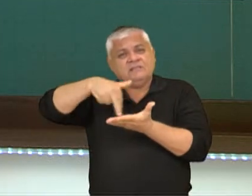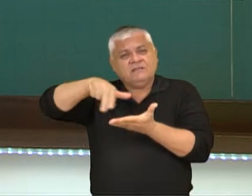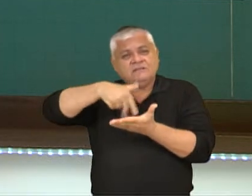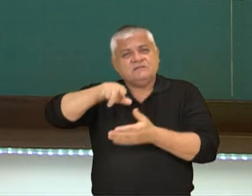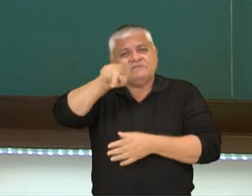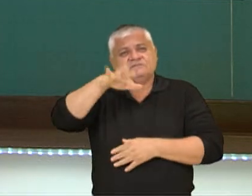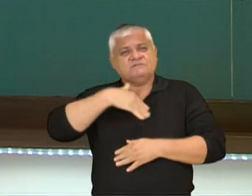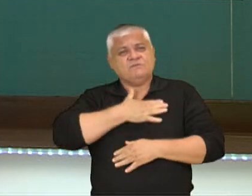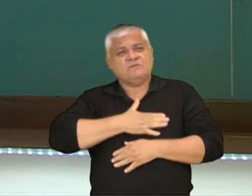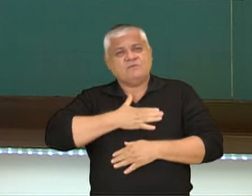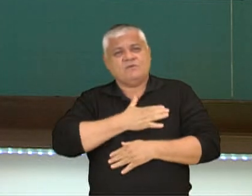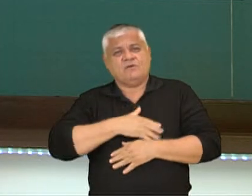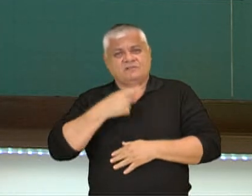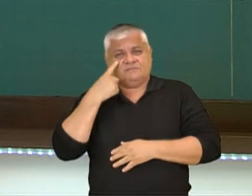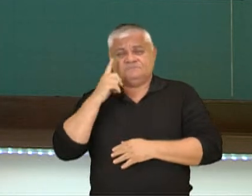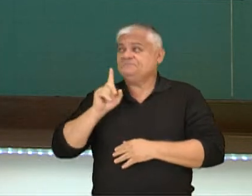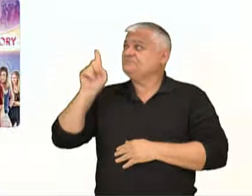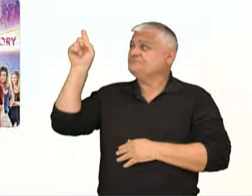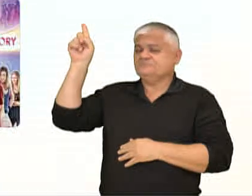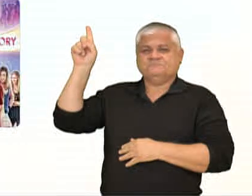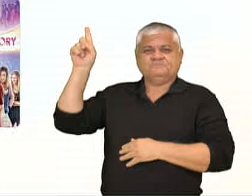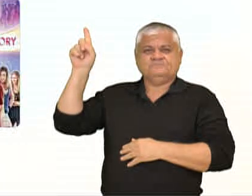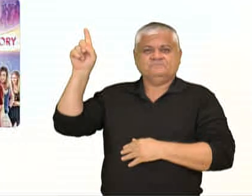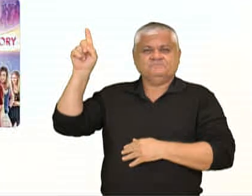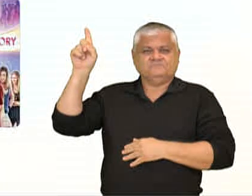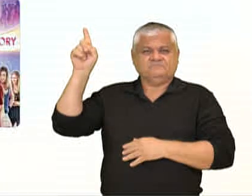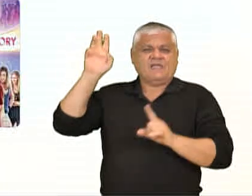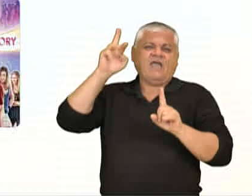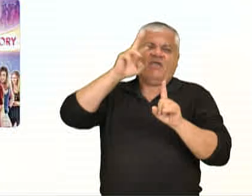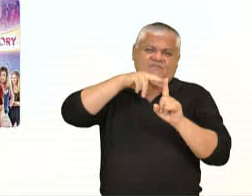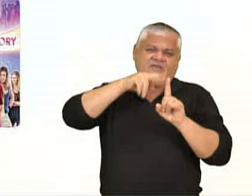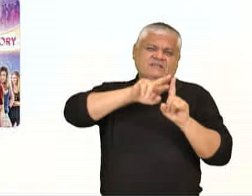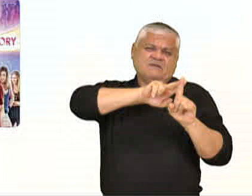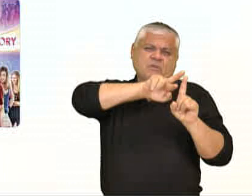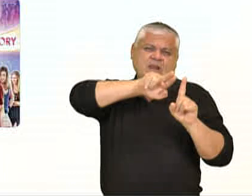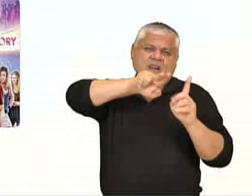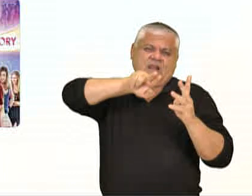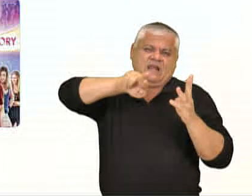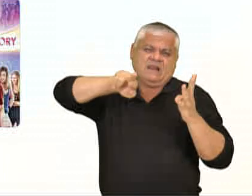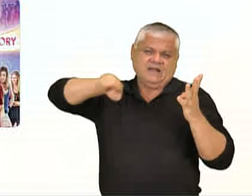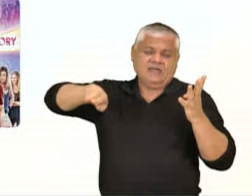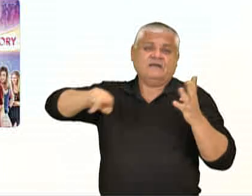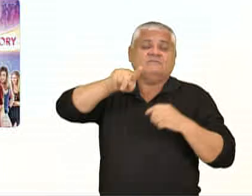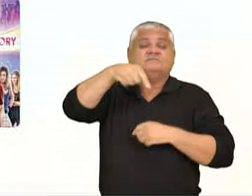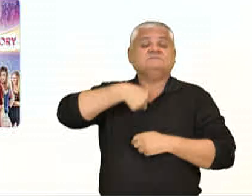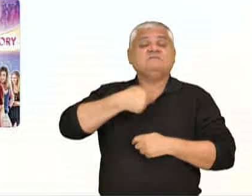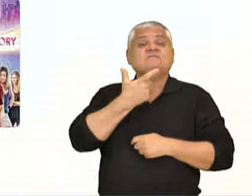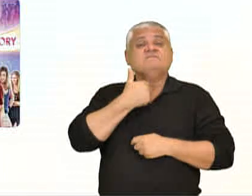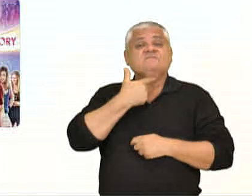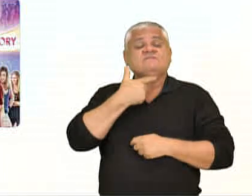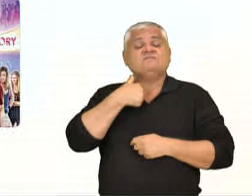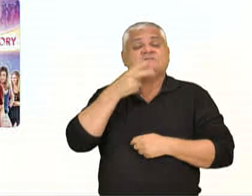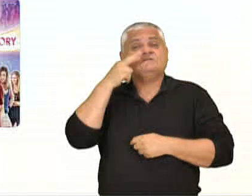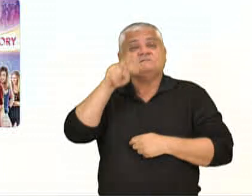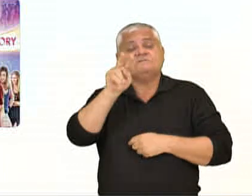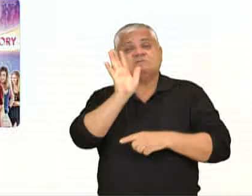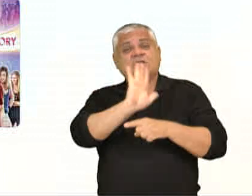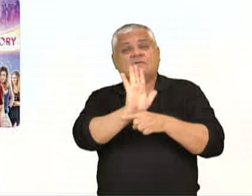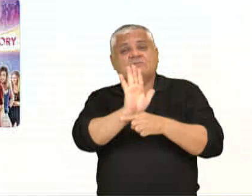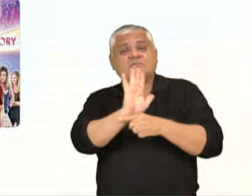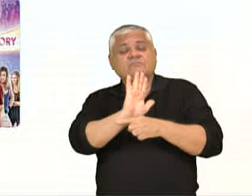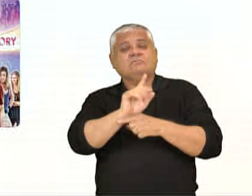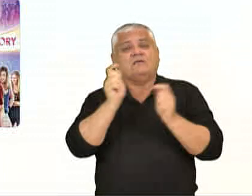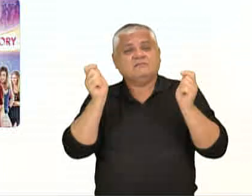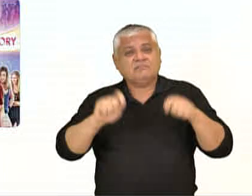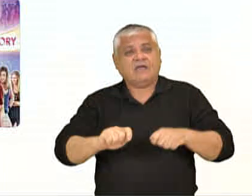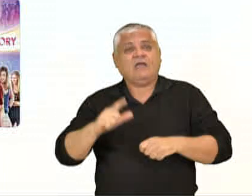gosta. Aí eu trouxe alguns exemplos de filmes para que, se vocês quiserem assistir, então tem vários tipos de exemplos,